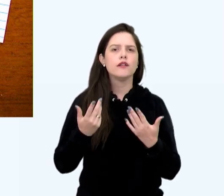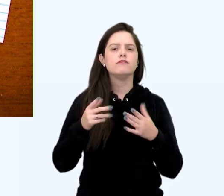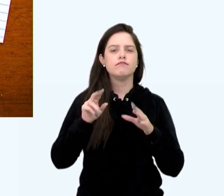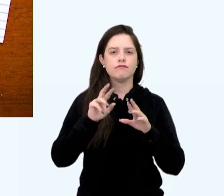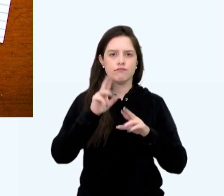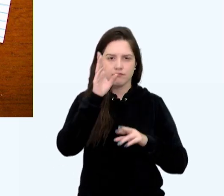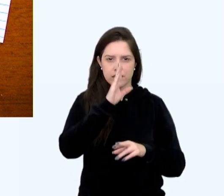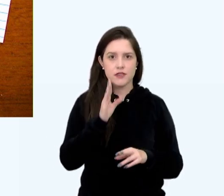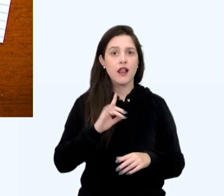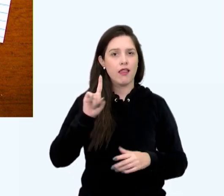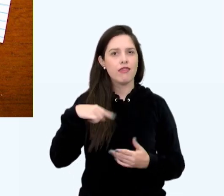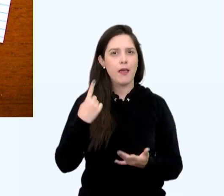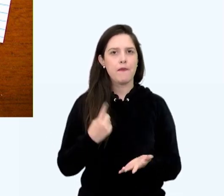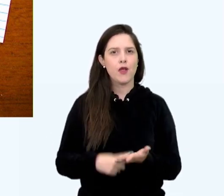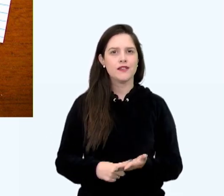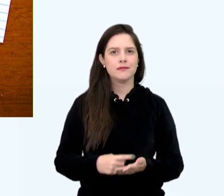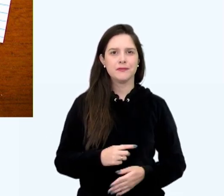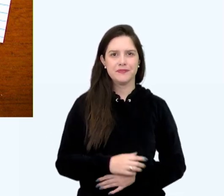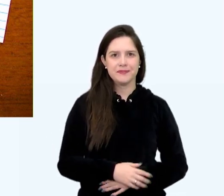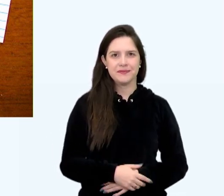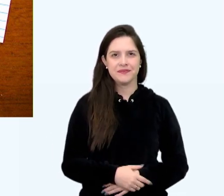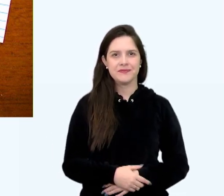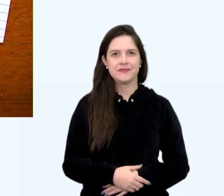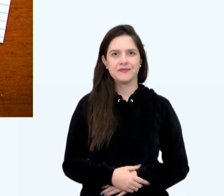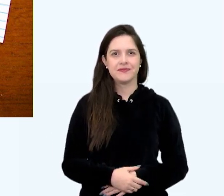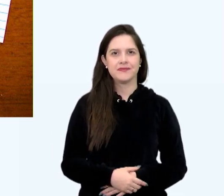brasileira. Até a próxima!